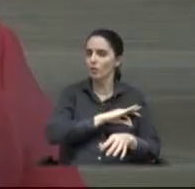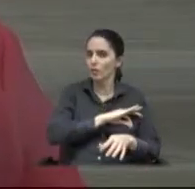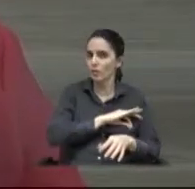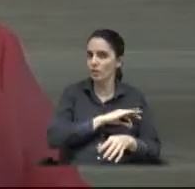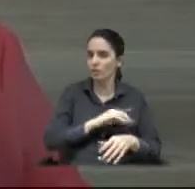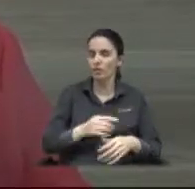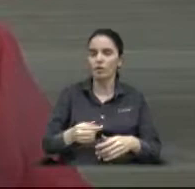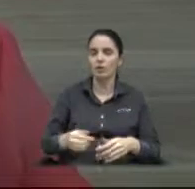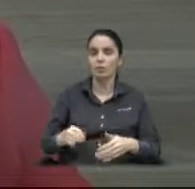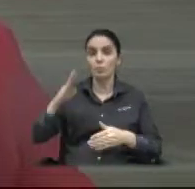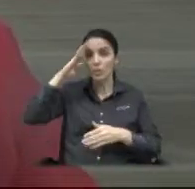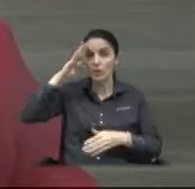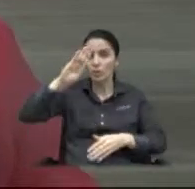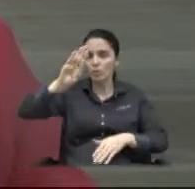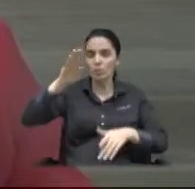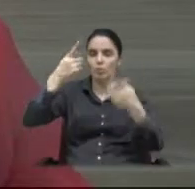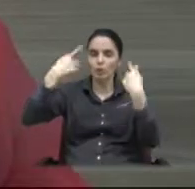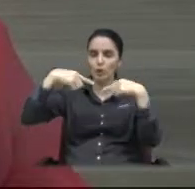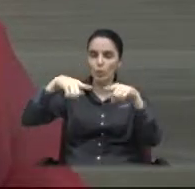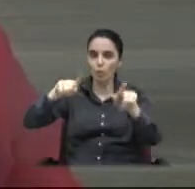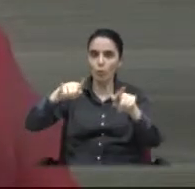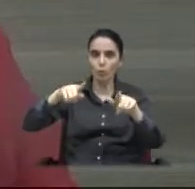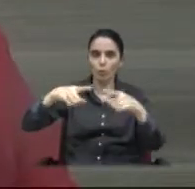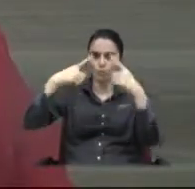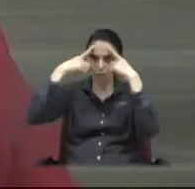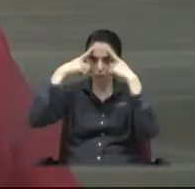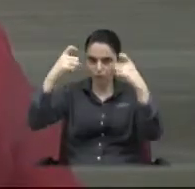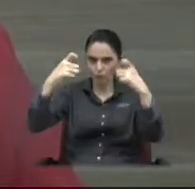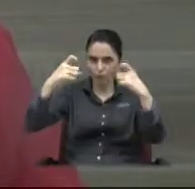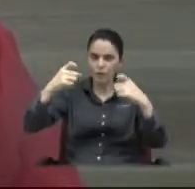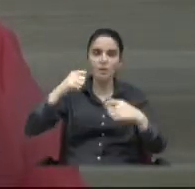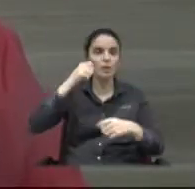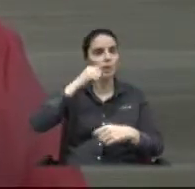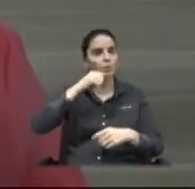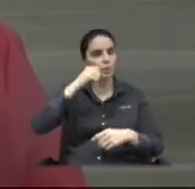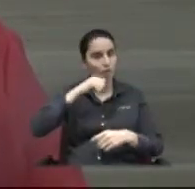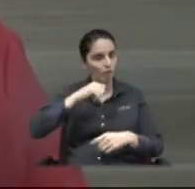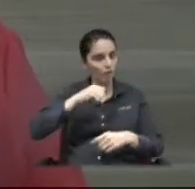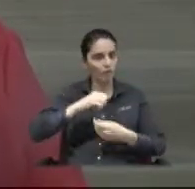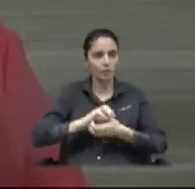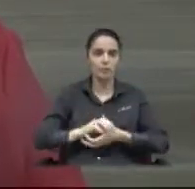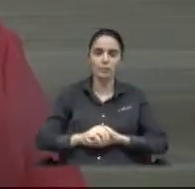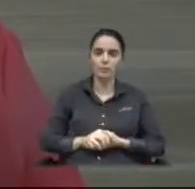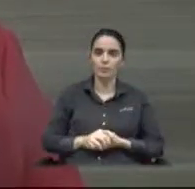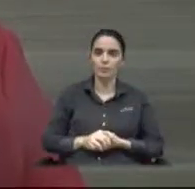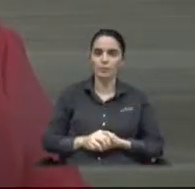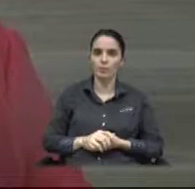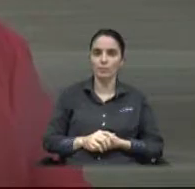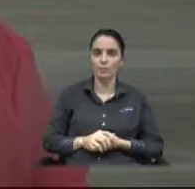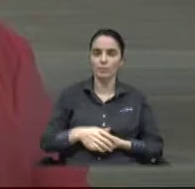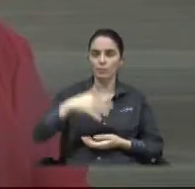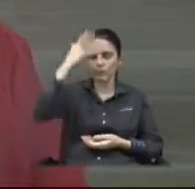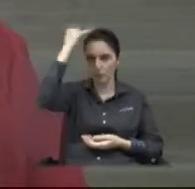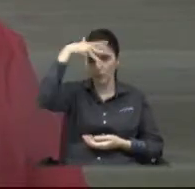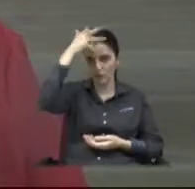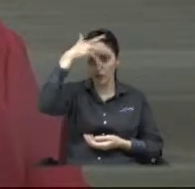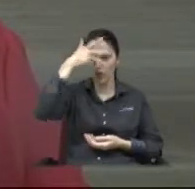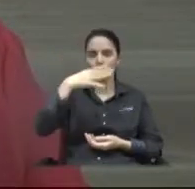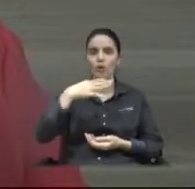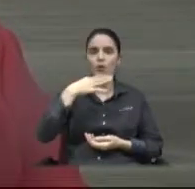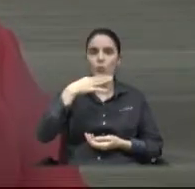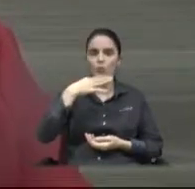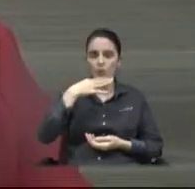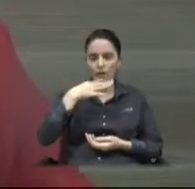violência à mulher sei da capacidade e do trabalho árduo de todos